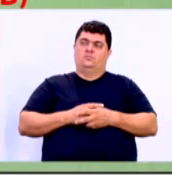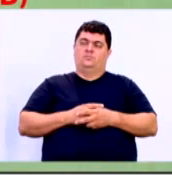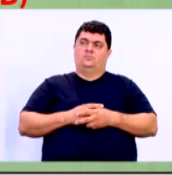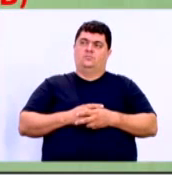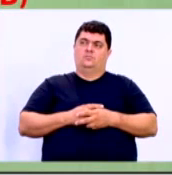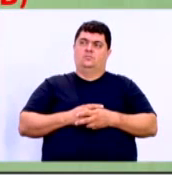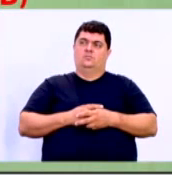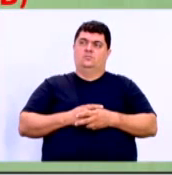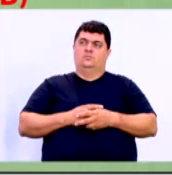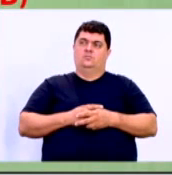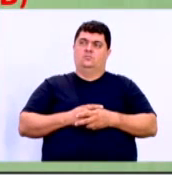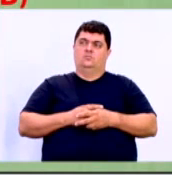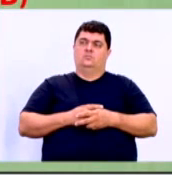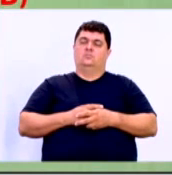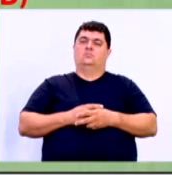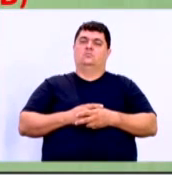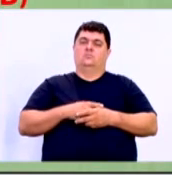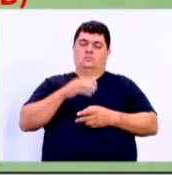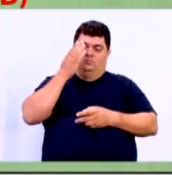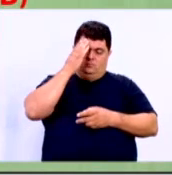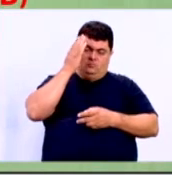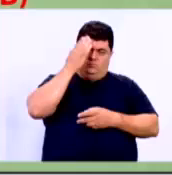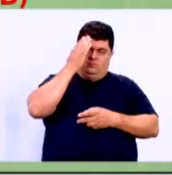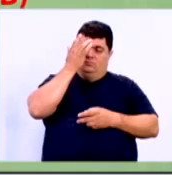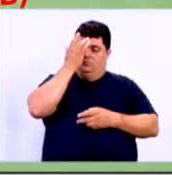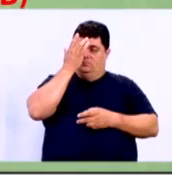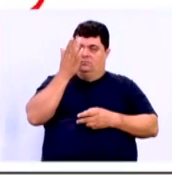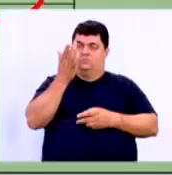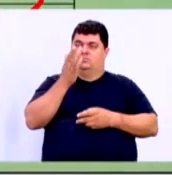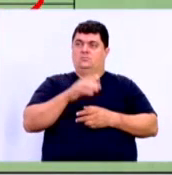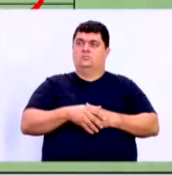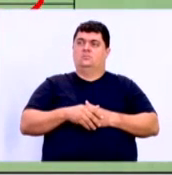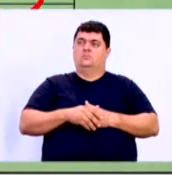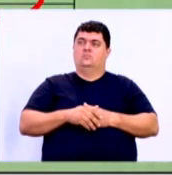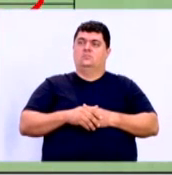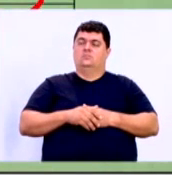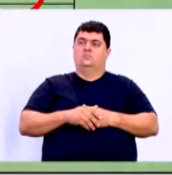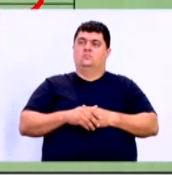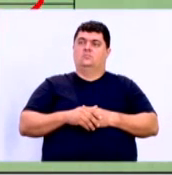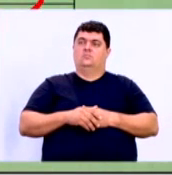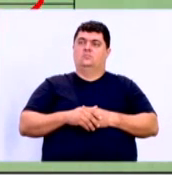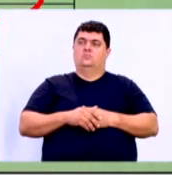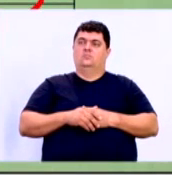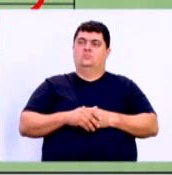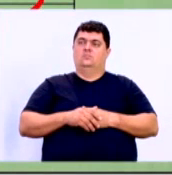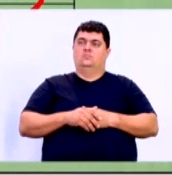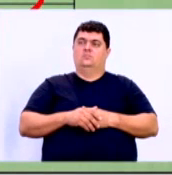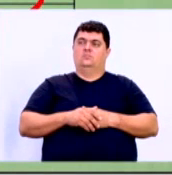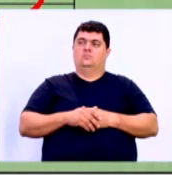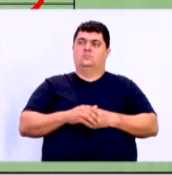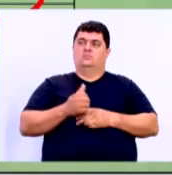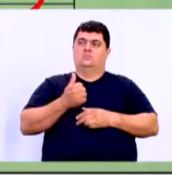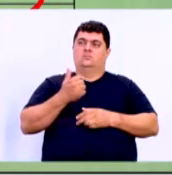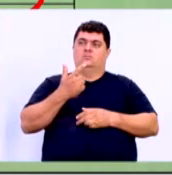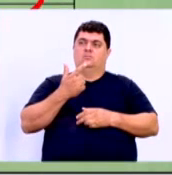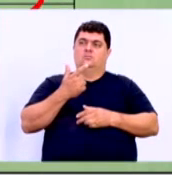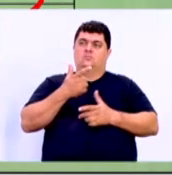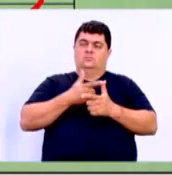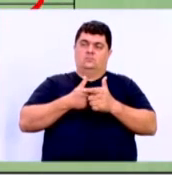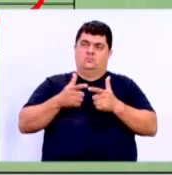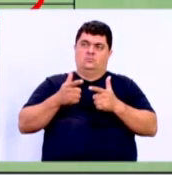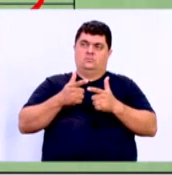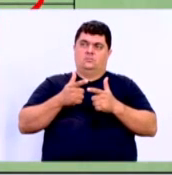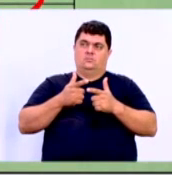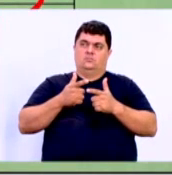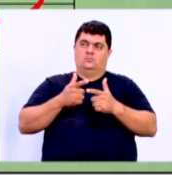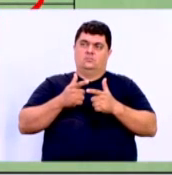R$8.000. Ah, entendi. Então o que eu faço aqui? 12.000, rateou,